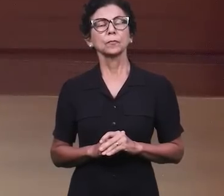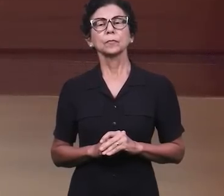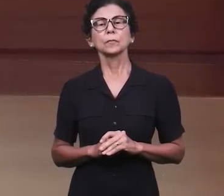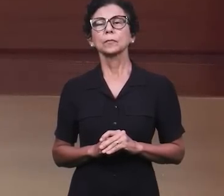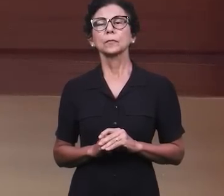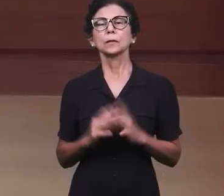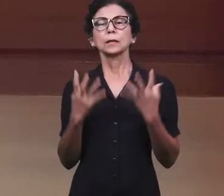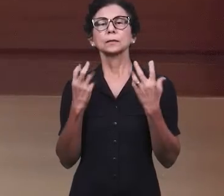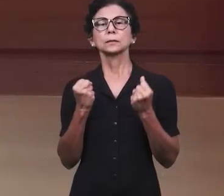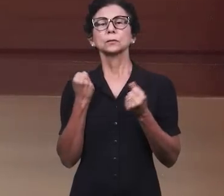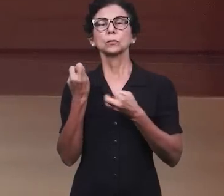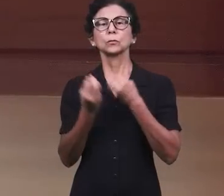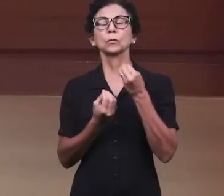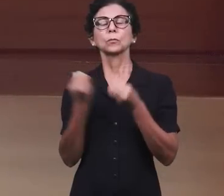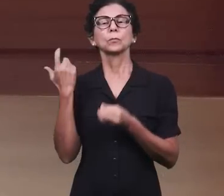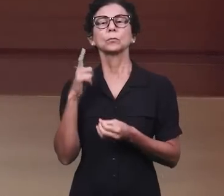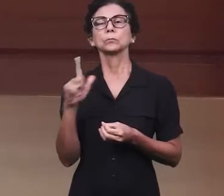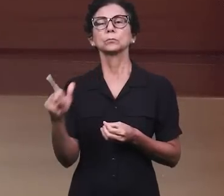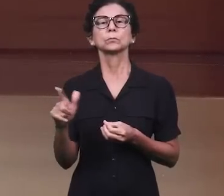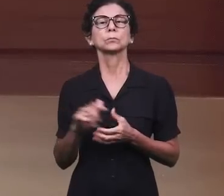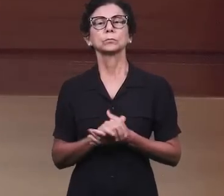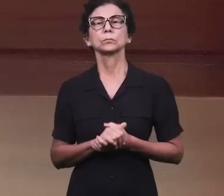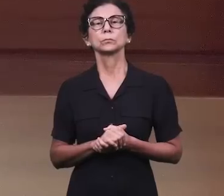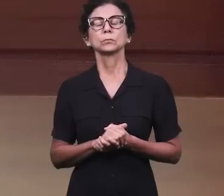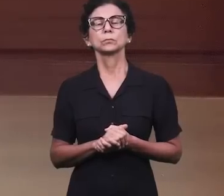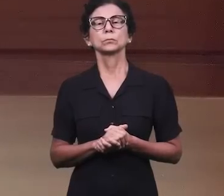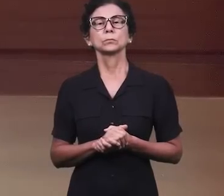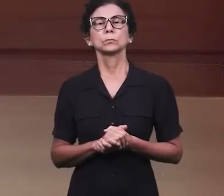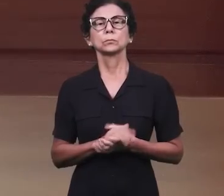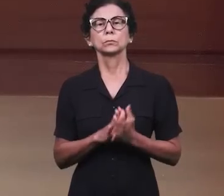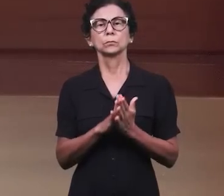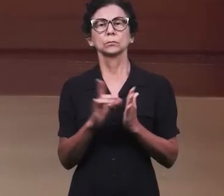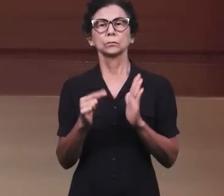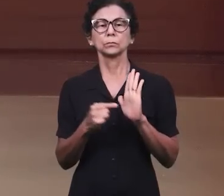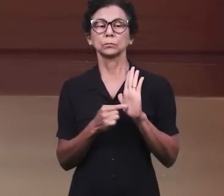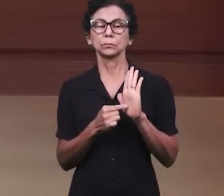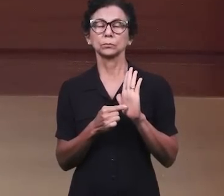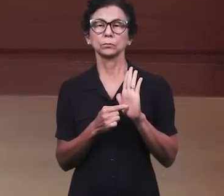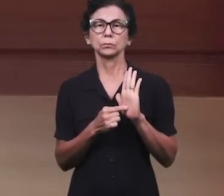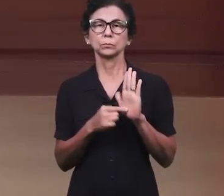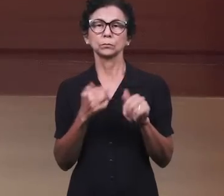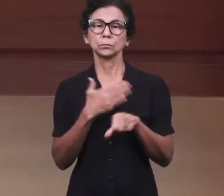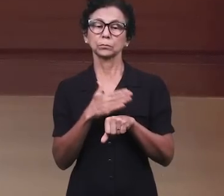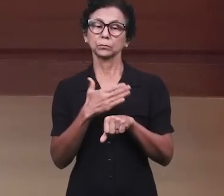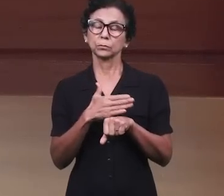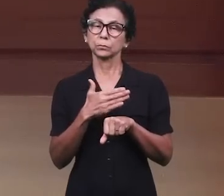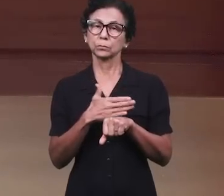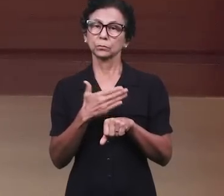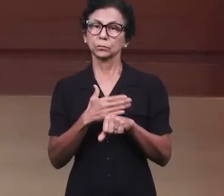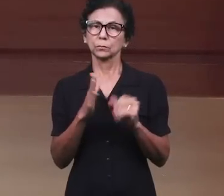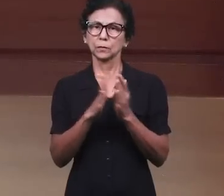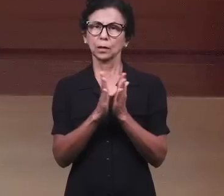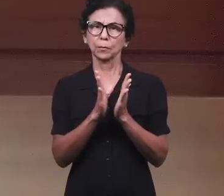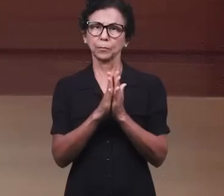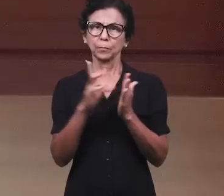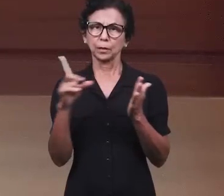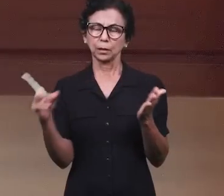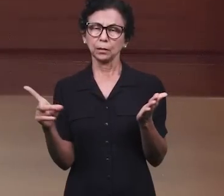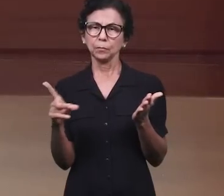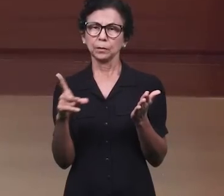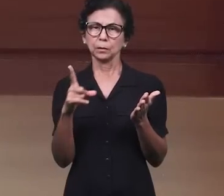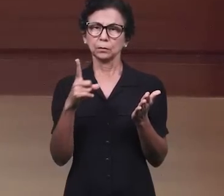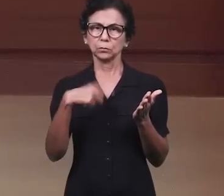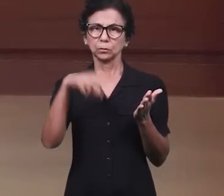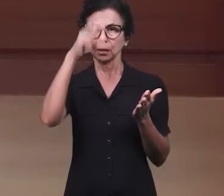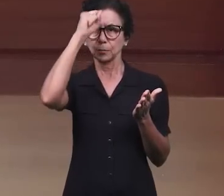inicial aqui. Os filhos são herança, né, do Senhor, pela aplicação da palavra na nossa vida. A palavra precisa estar no